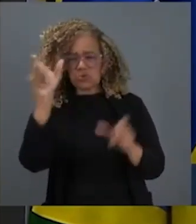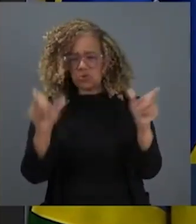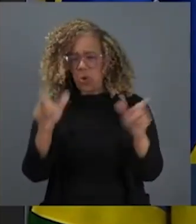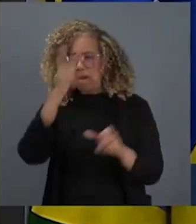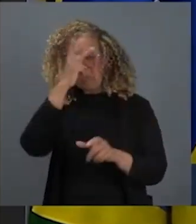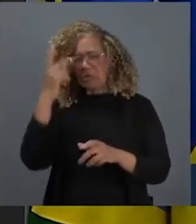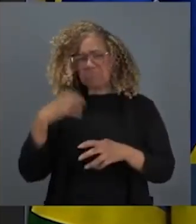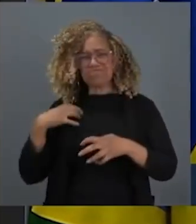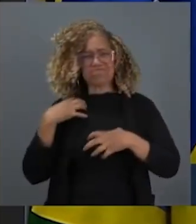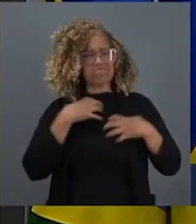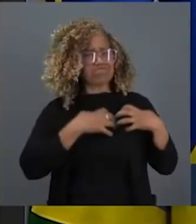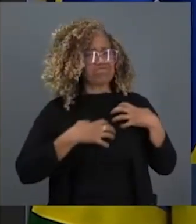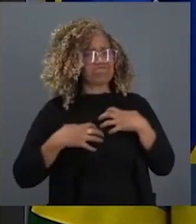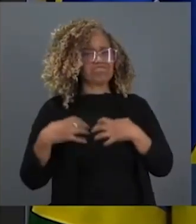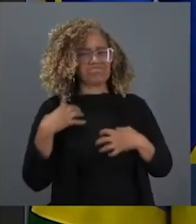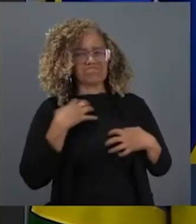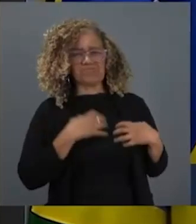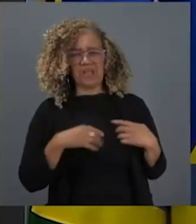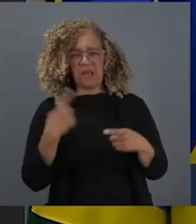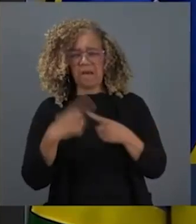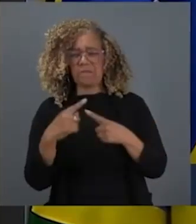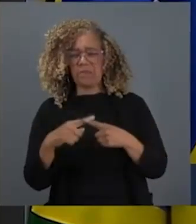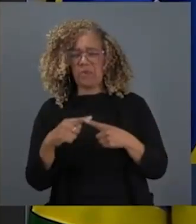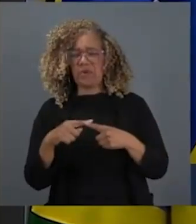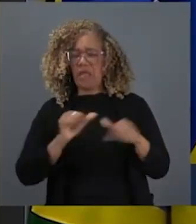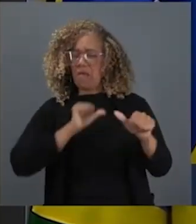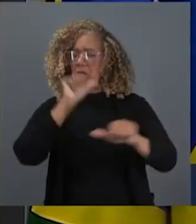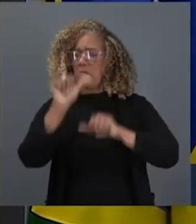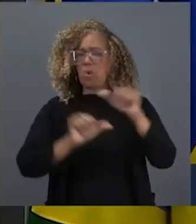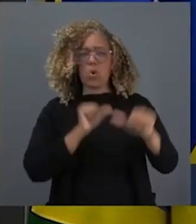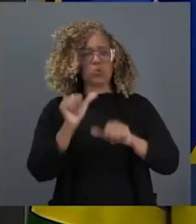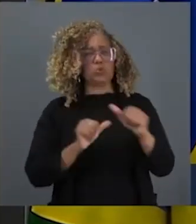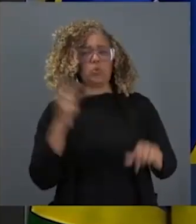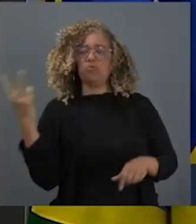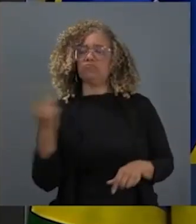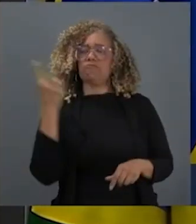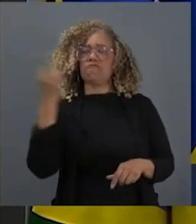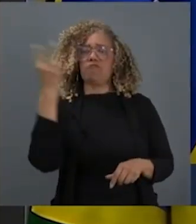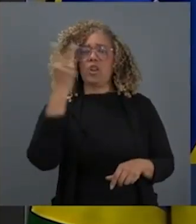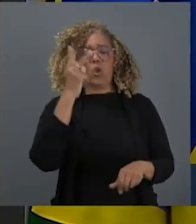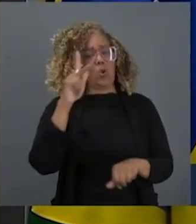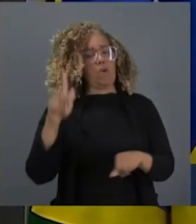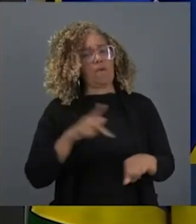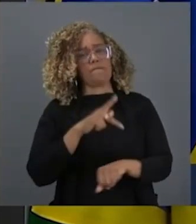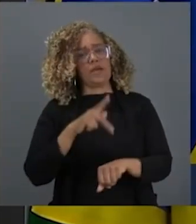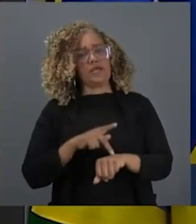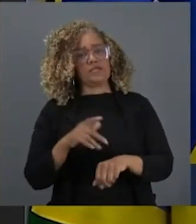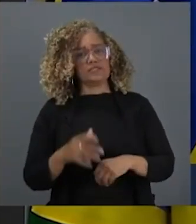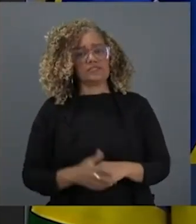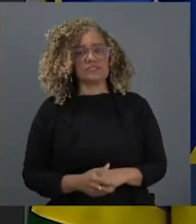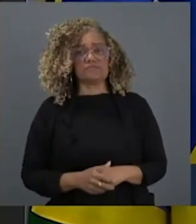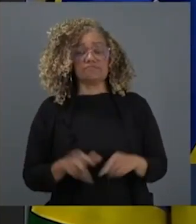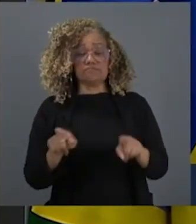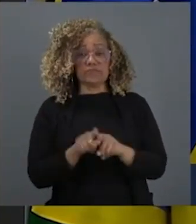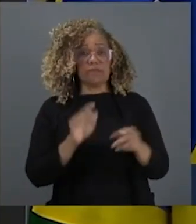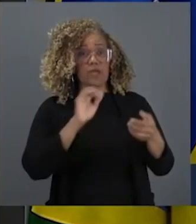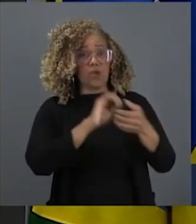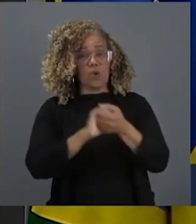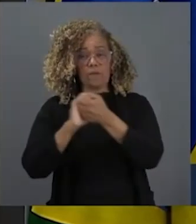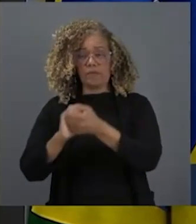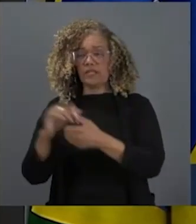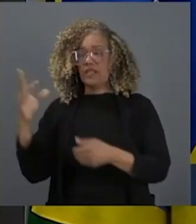acontecendo da inversão de valores e prioridades nesse país quero cumprimentar nosso